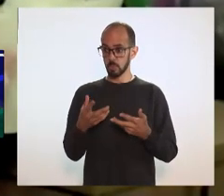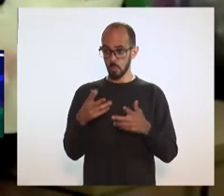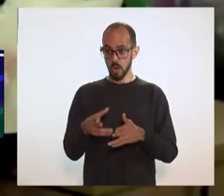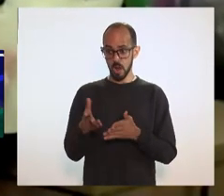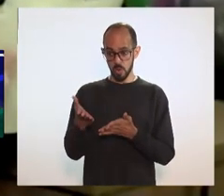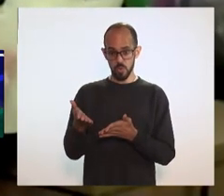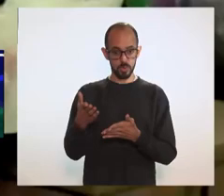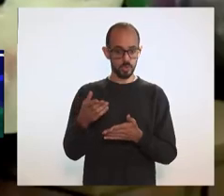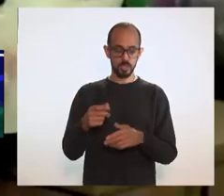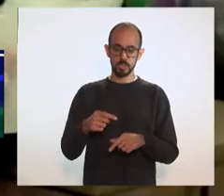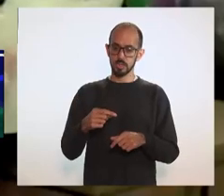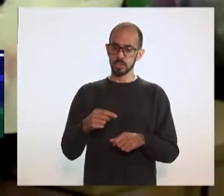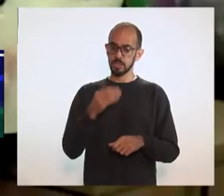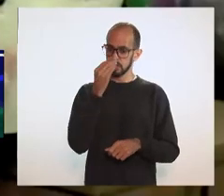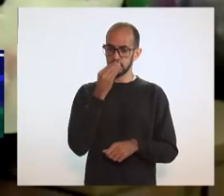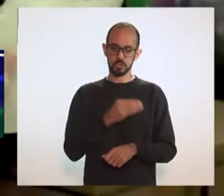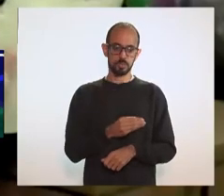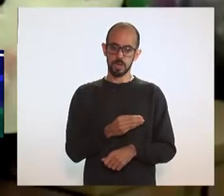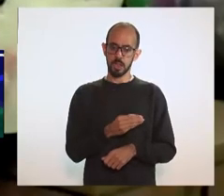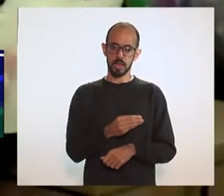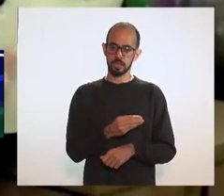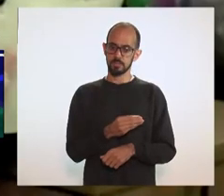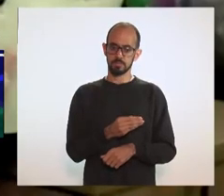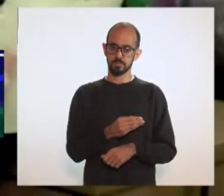assustadoramente. Em